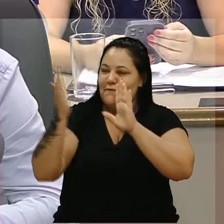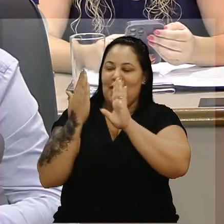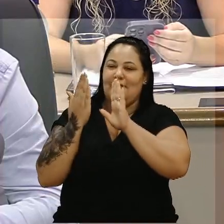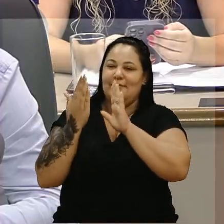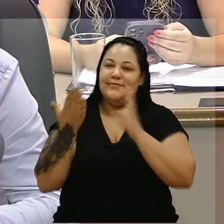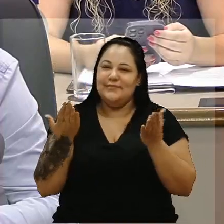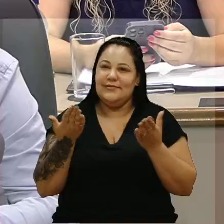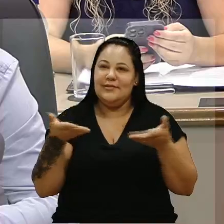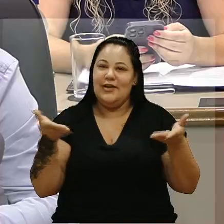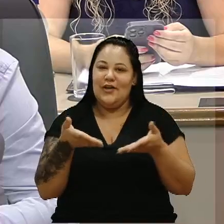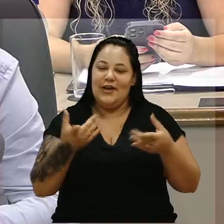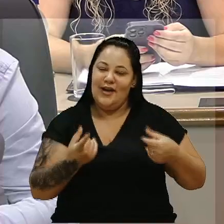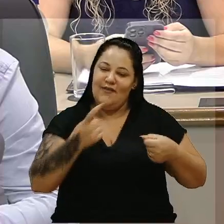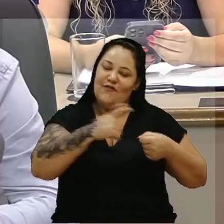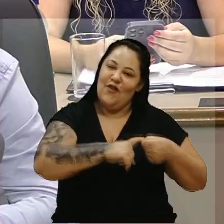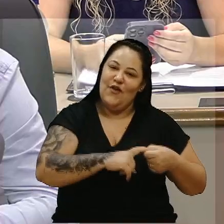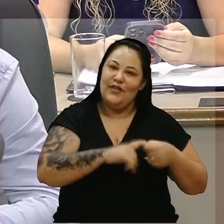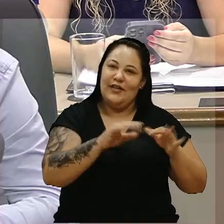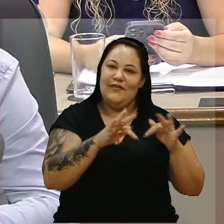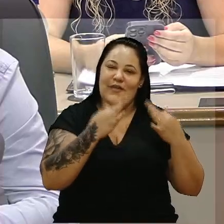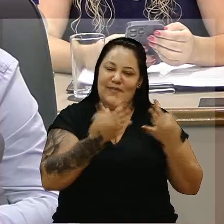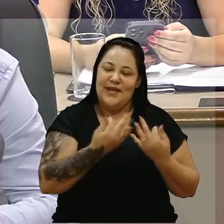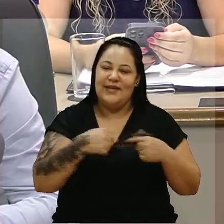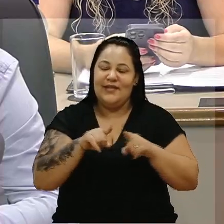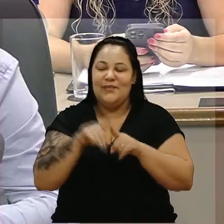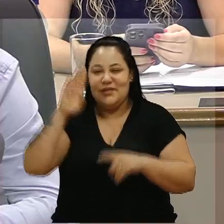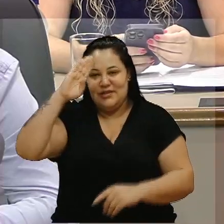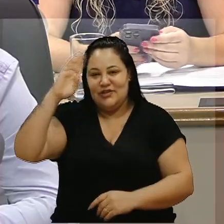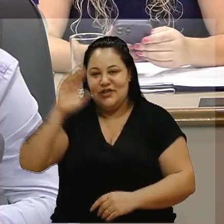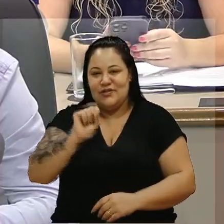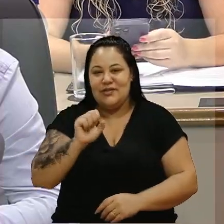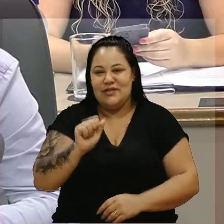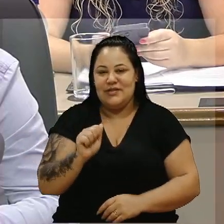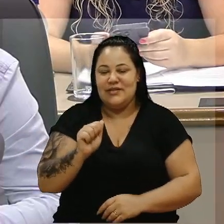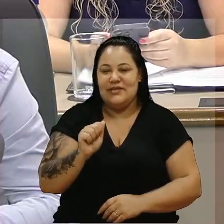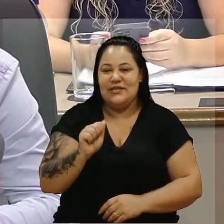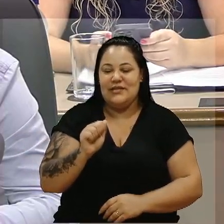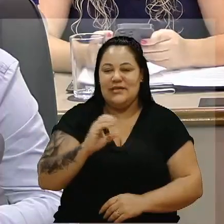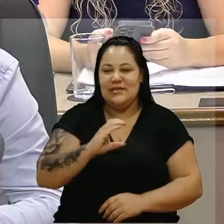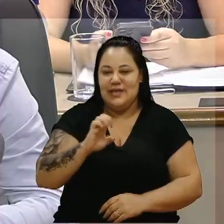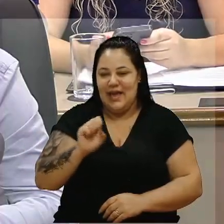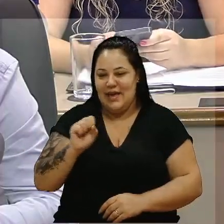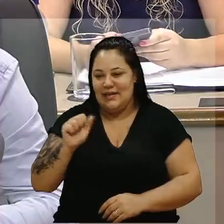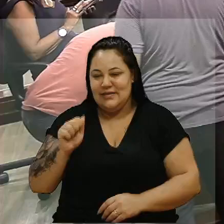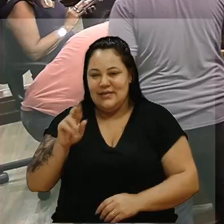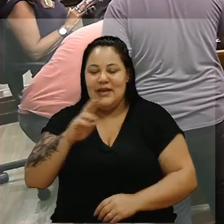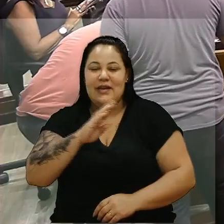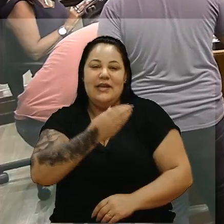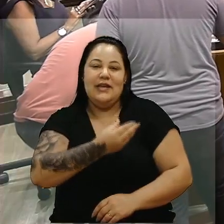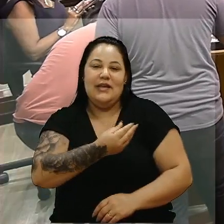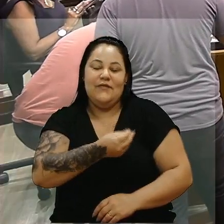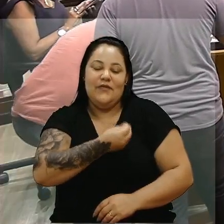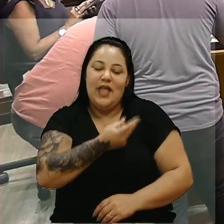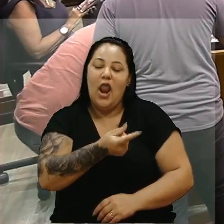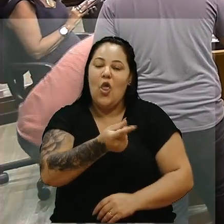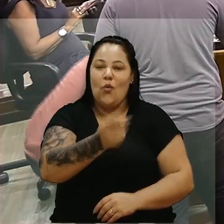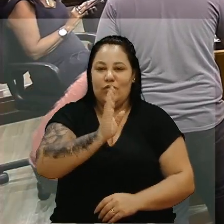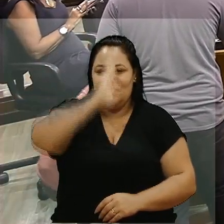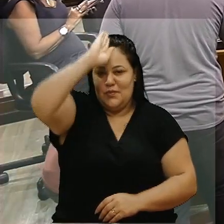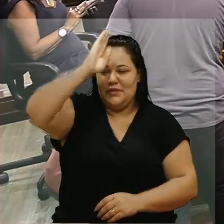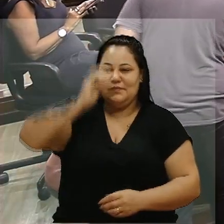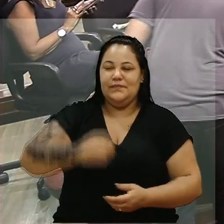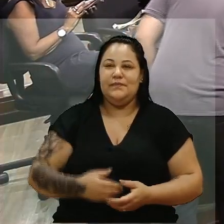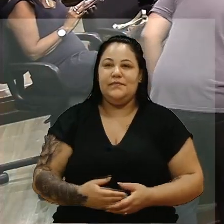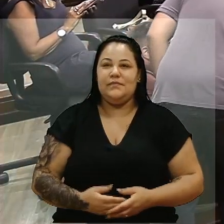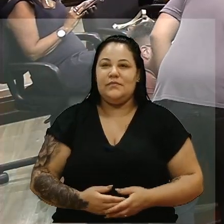retorno agora à sua família, ao sargento César aí, e vida longa ao Corpo de Bombeiros. Era isso, senhor presidente. Obrigado, vereador Cristiano Becker. Peço a